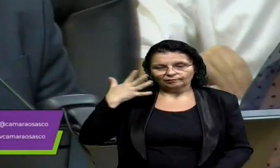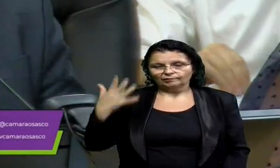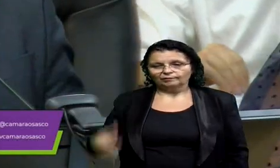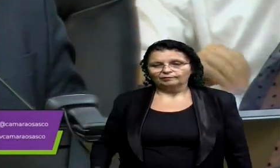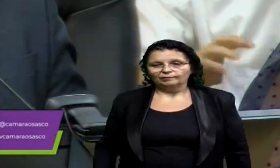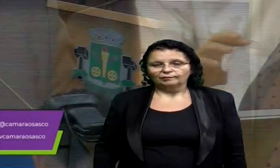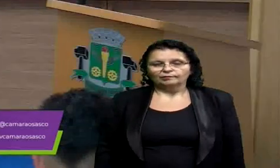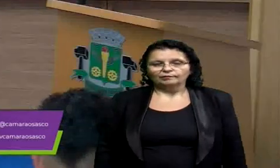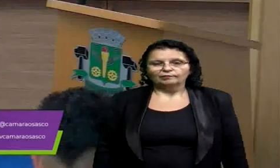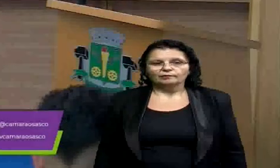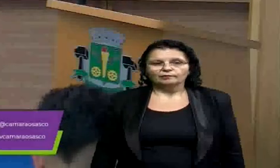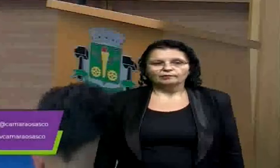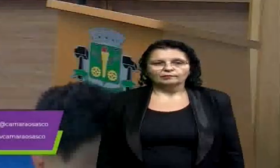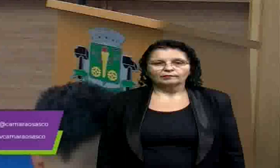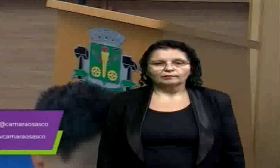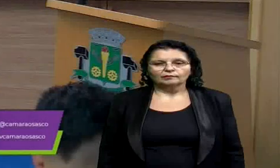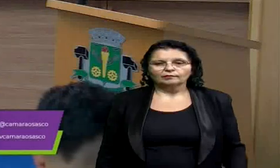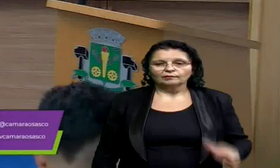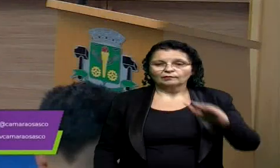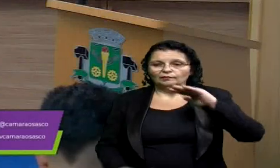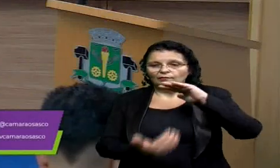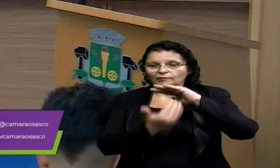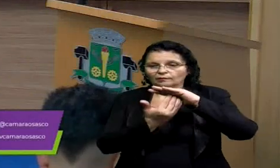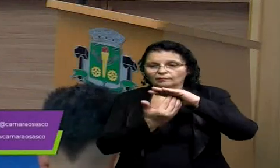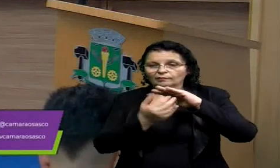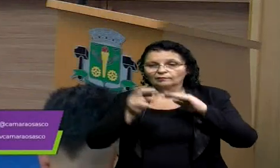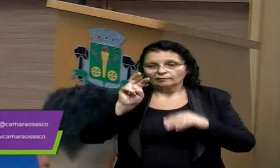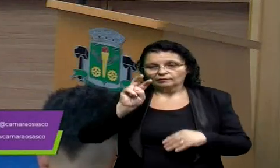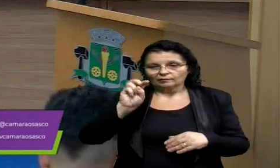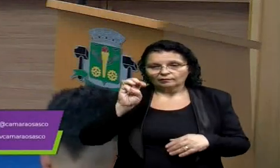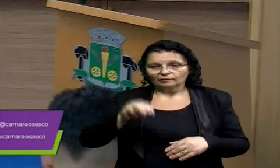palavra vossa excelência dispõe de 5